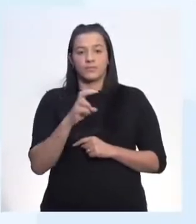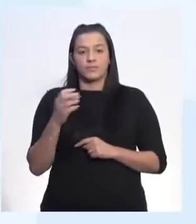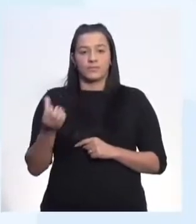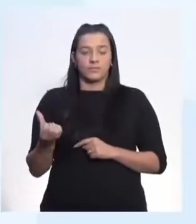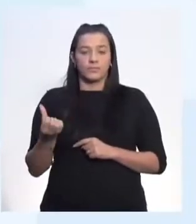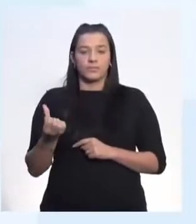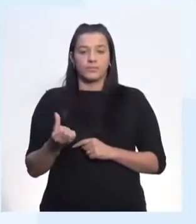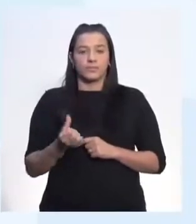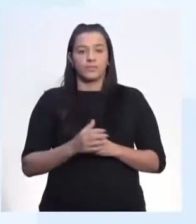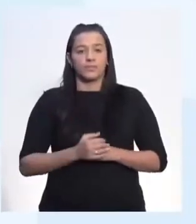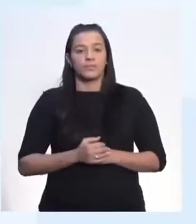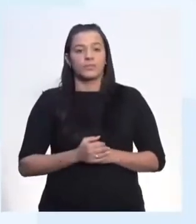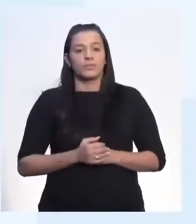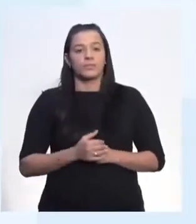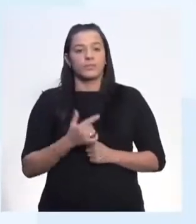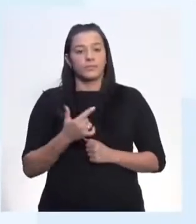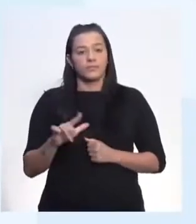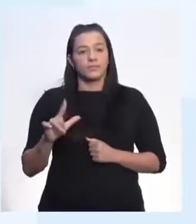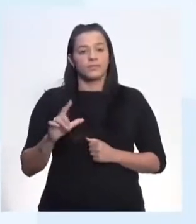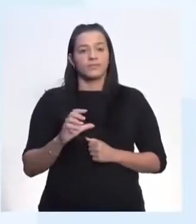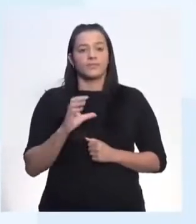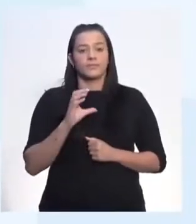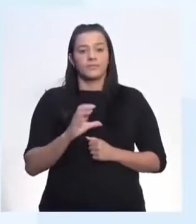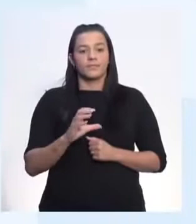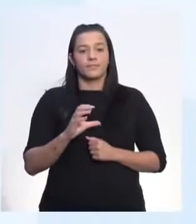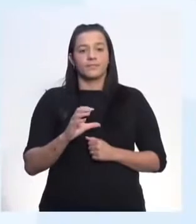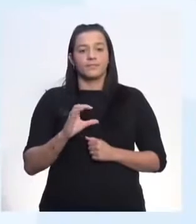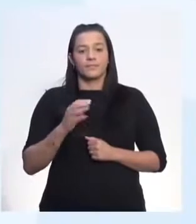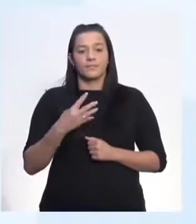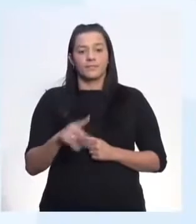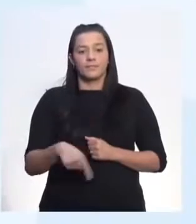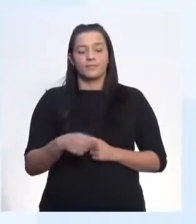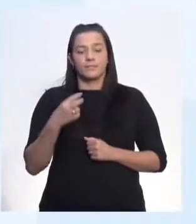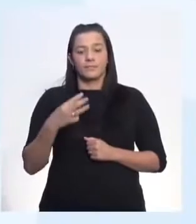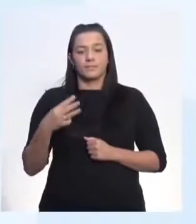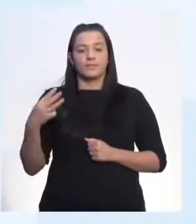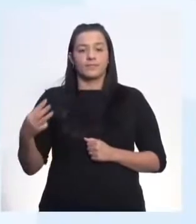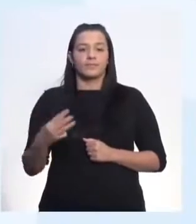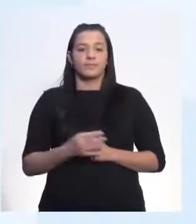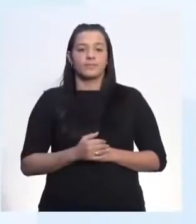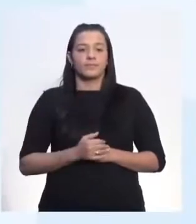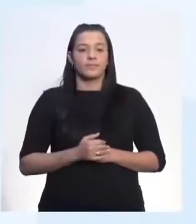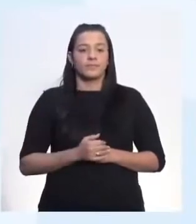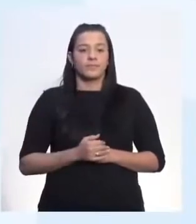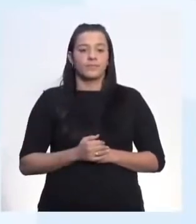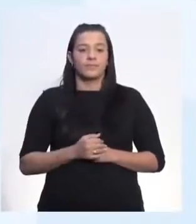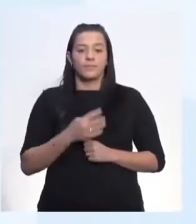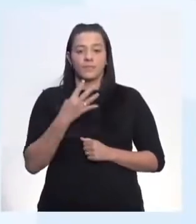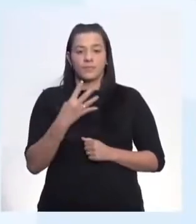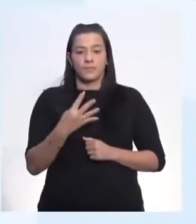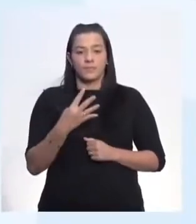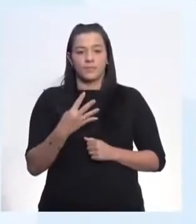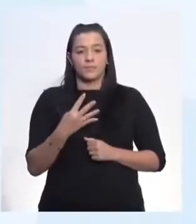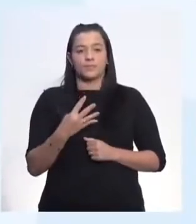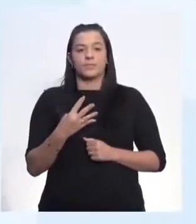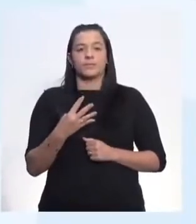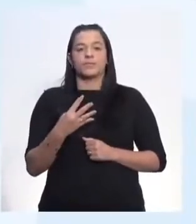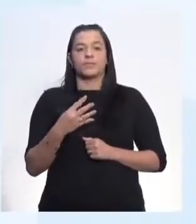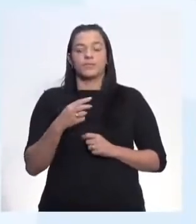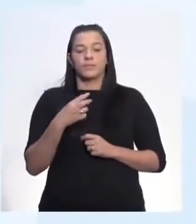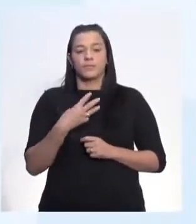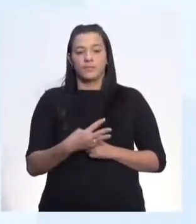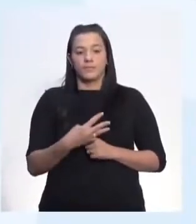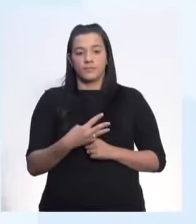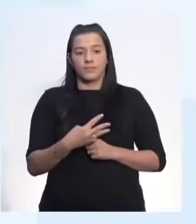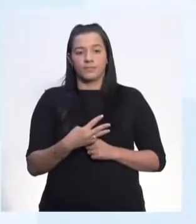56. Vamos dar outra, professora Roberta? 4, 3 em 3. Muito bem. 4 fatorial,